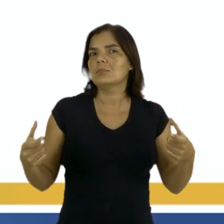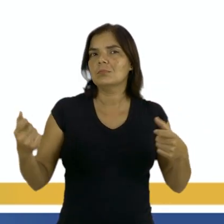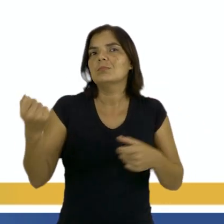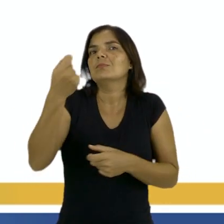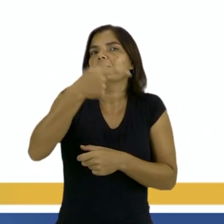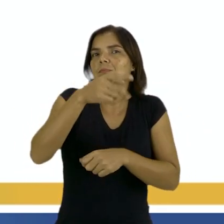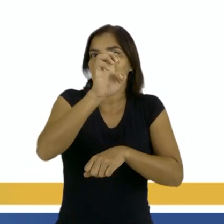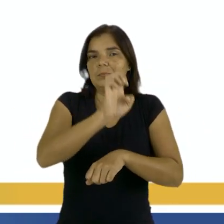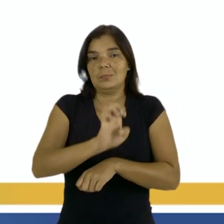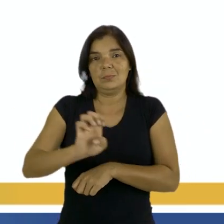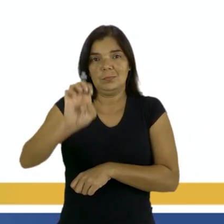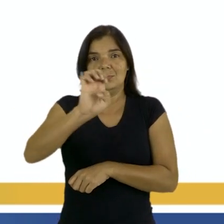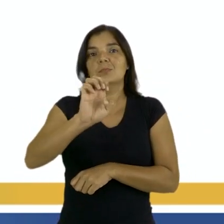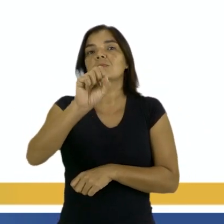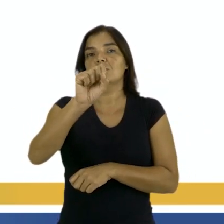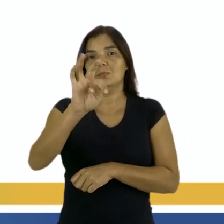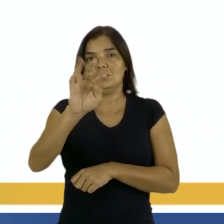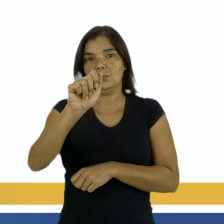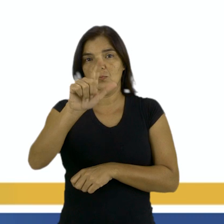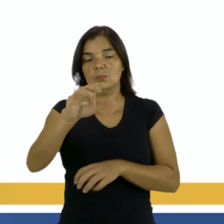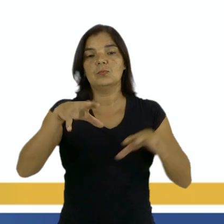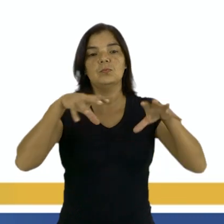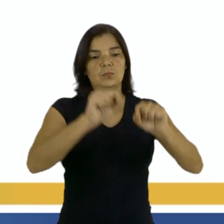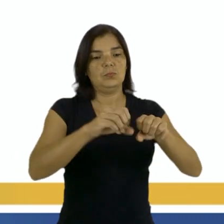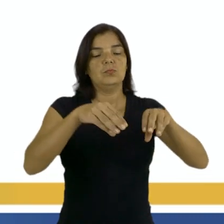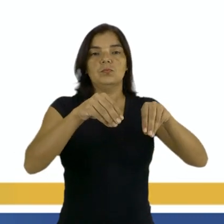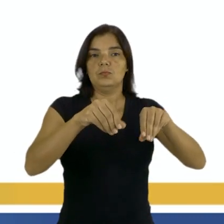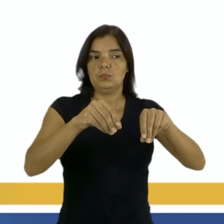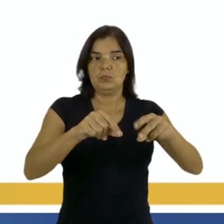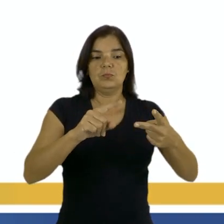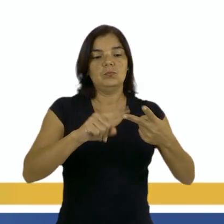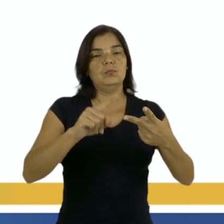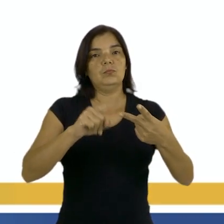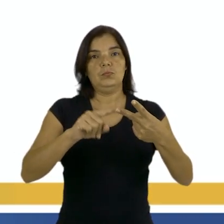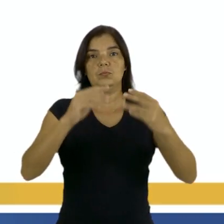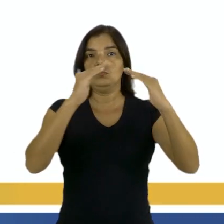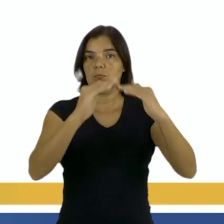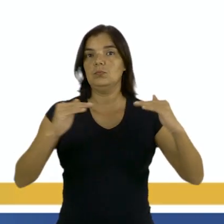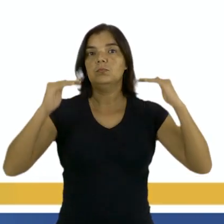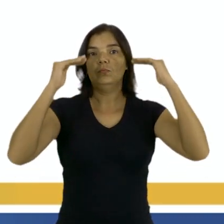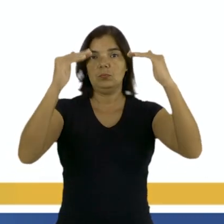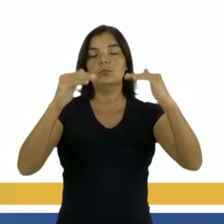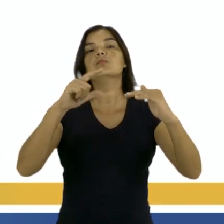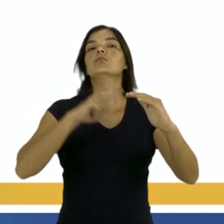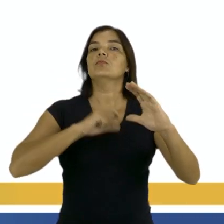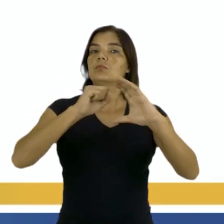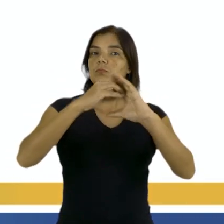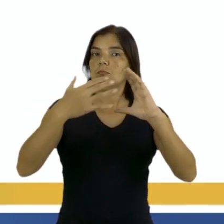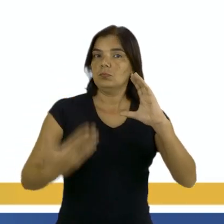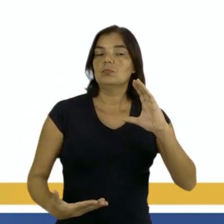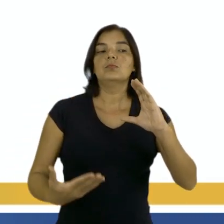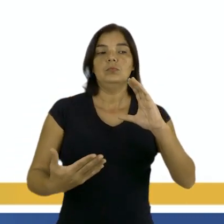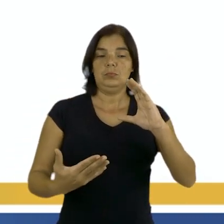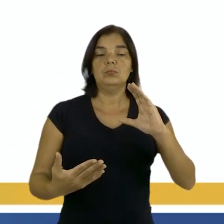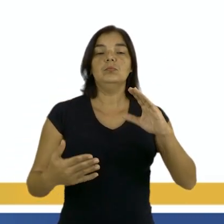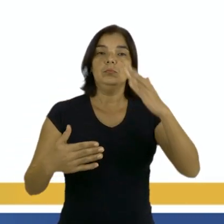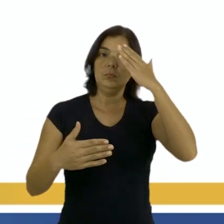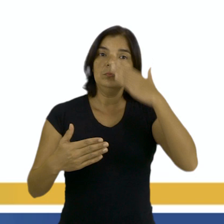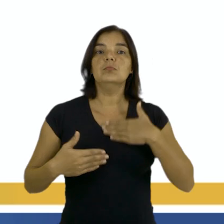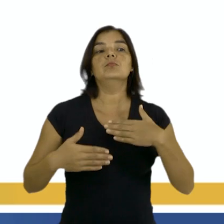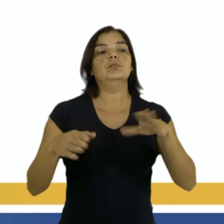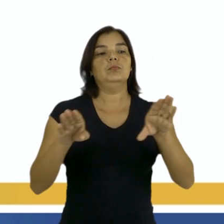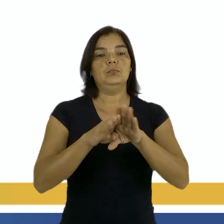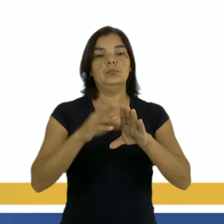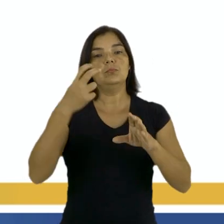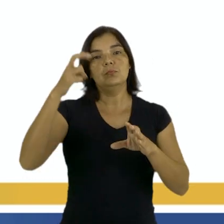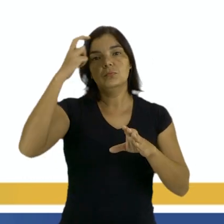do que a do Estado. Ela abrange o território, né? Ela abrange a soberania e tem as suas características físicas, sociais, culturais e